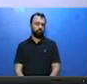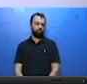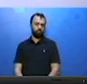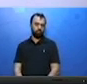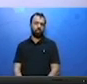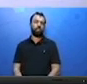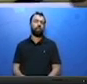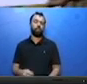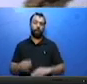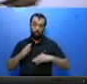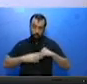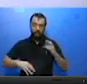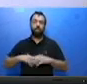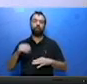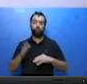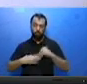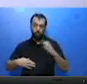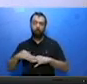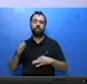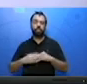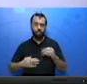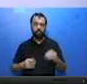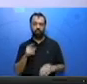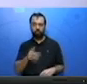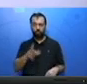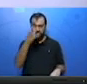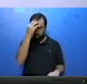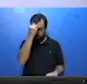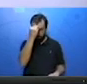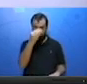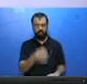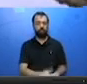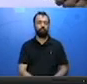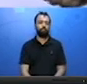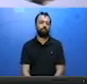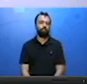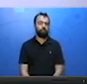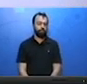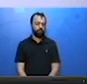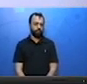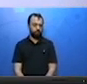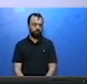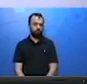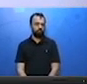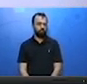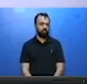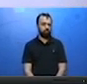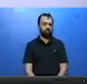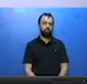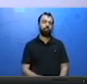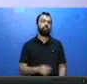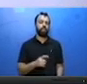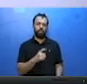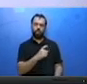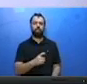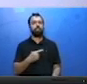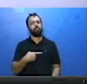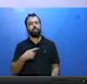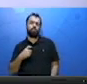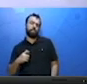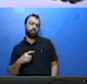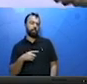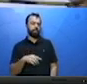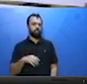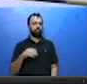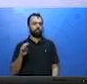fazer exercício. E ela não é uma fórmula difícil, né? É uma raiz quadrada, é um x menos o outro elevado ao quadrado, um